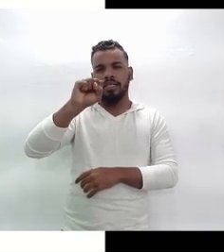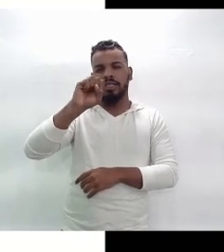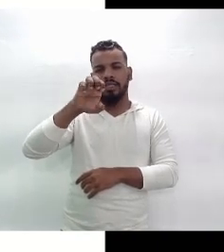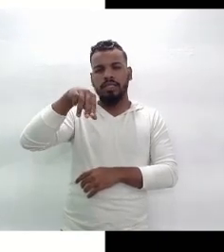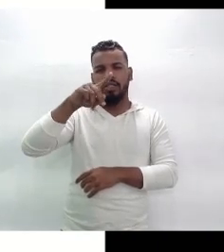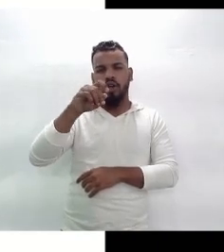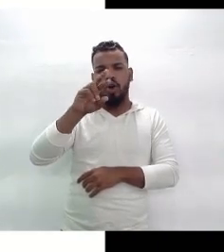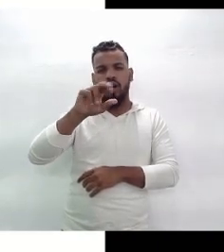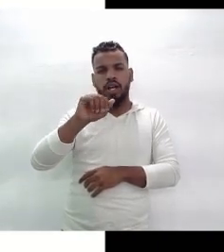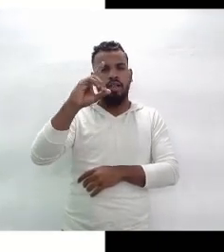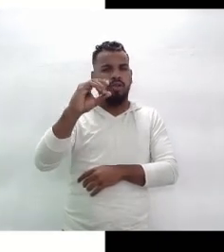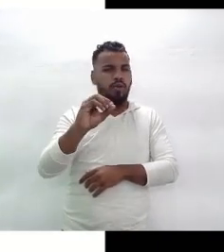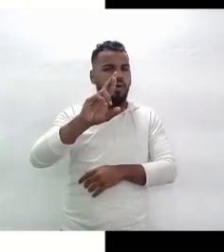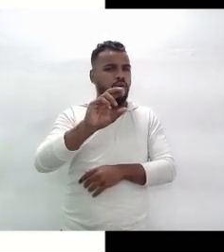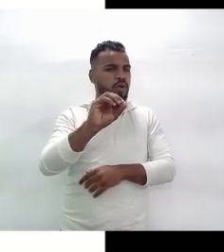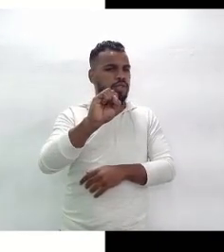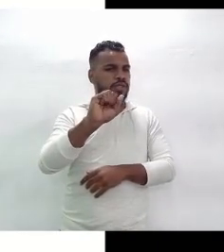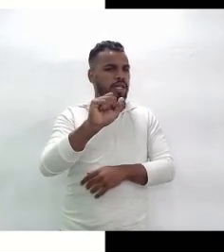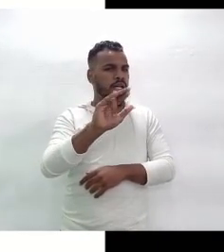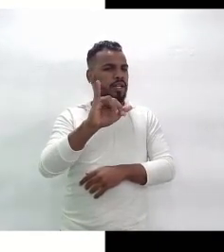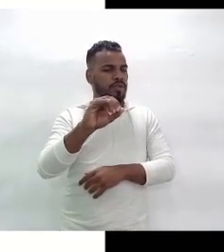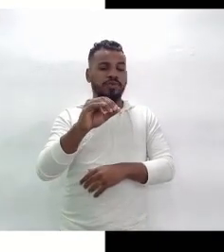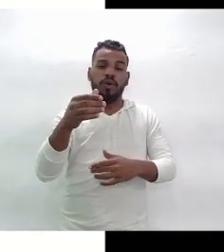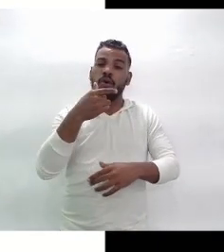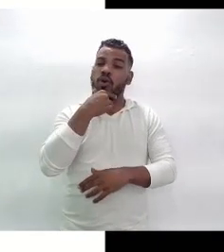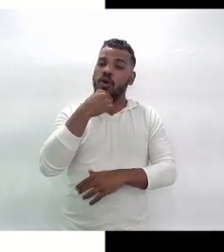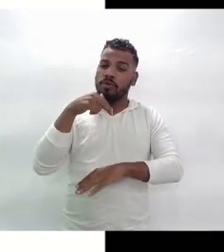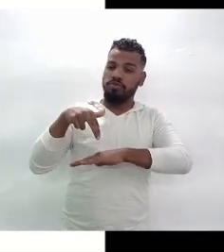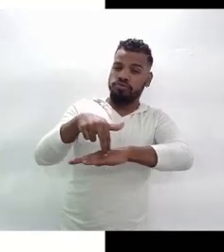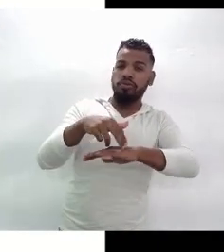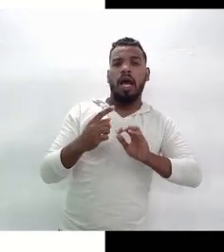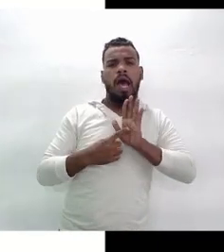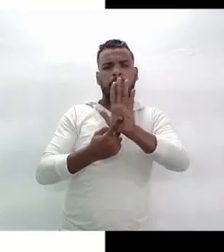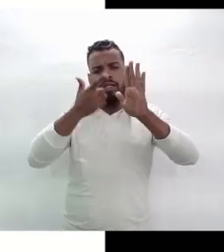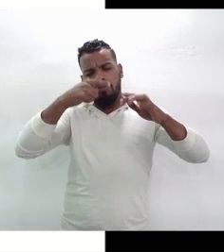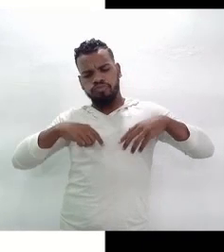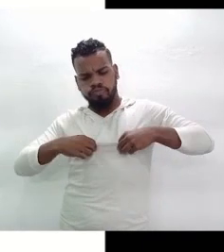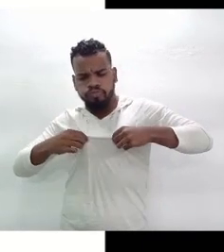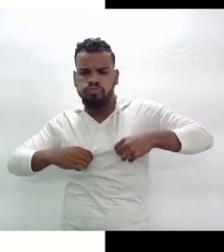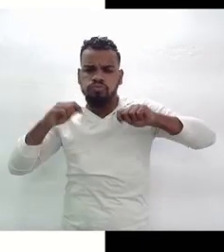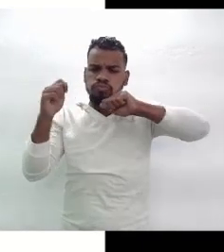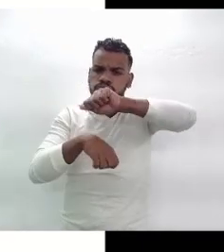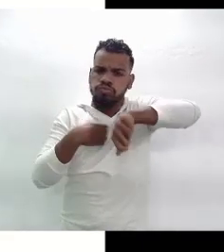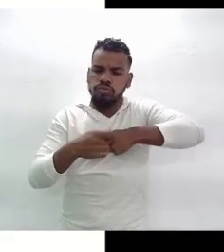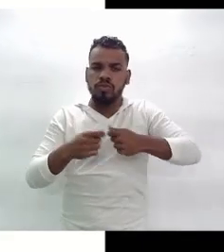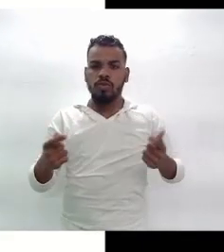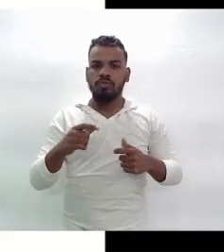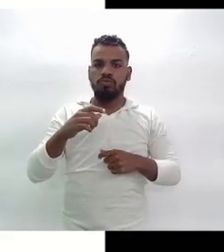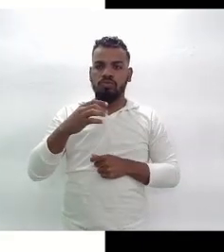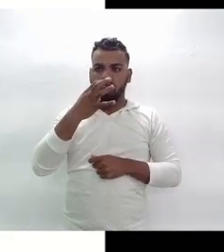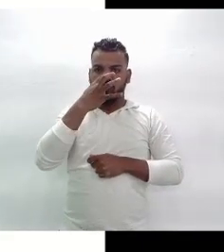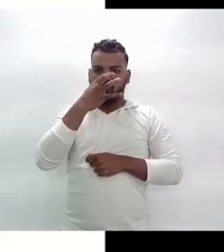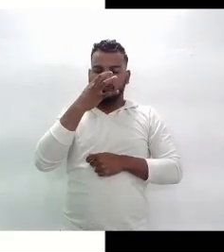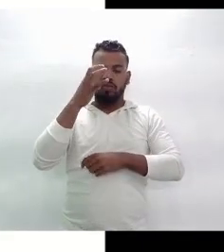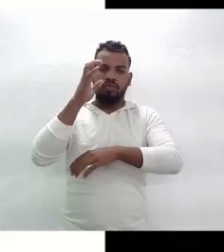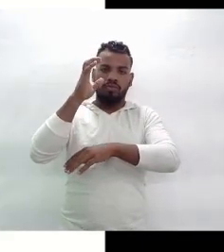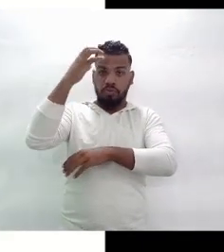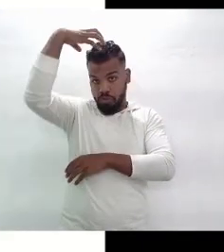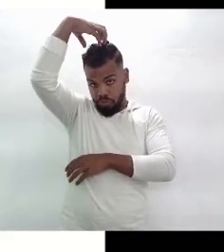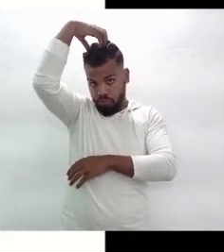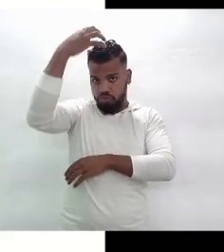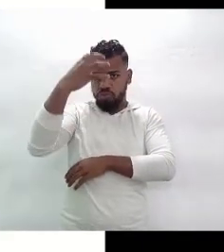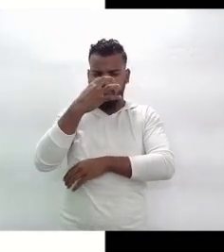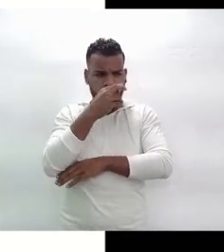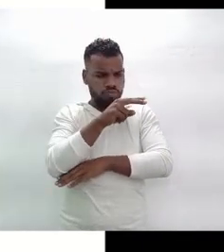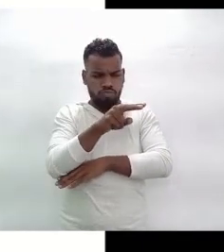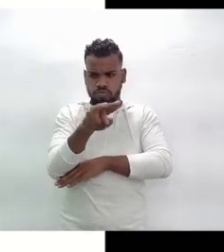né, eles se apresentavam nessas cortes, os negros, e aí a realeza ficava observando. Para os negros era uma manifestação